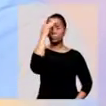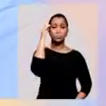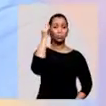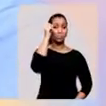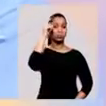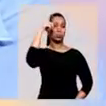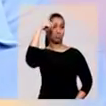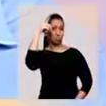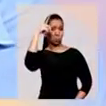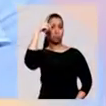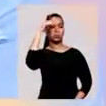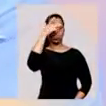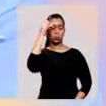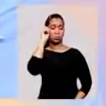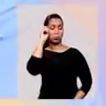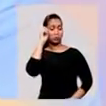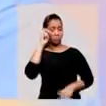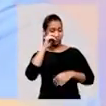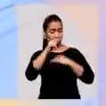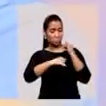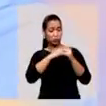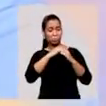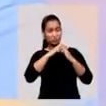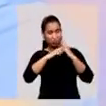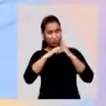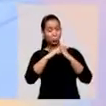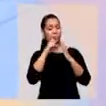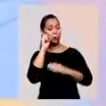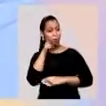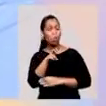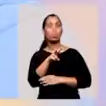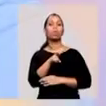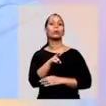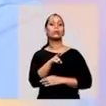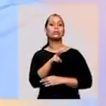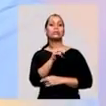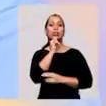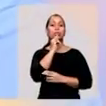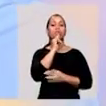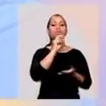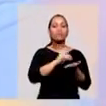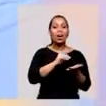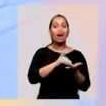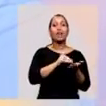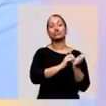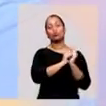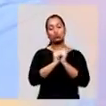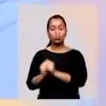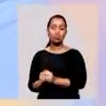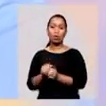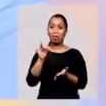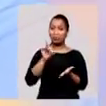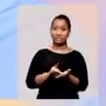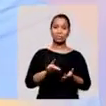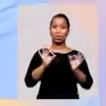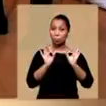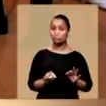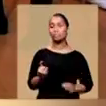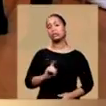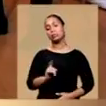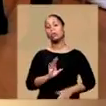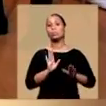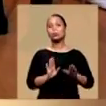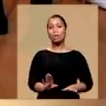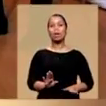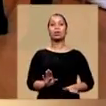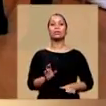mais maduros que as empresas olham é justamente a questão tecnológica, não acompanhar. Claro que isso não é uma verdade absoluta,